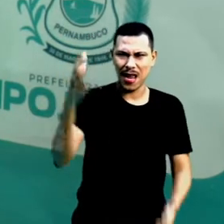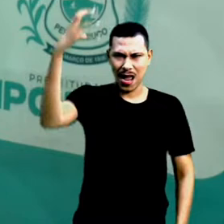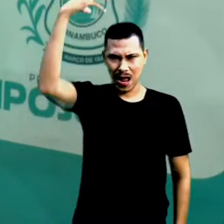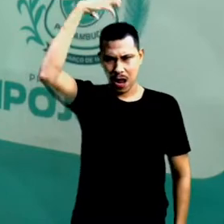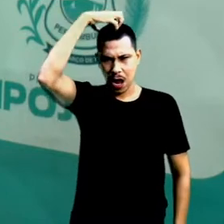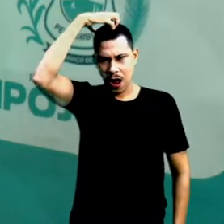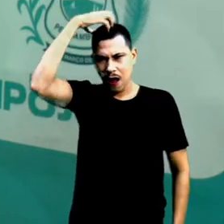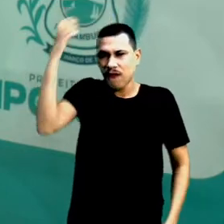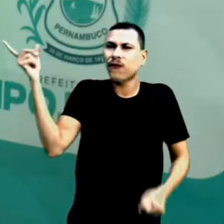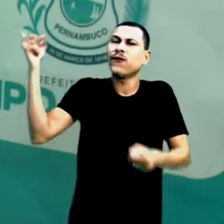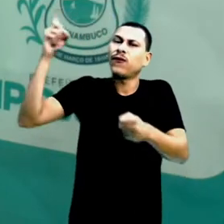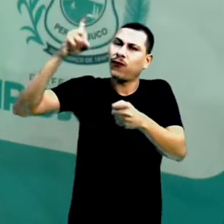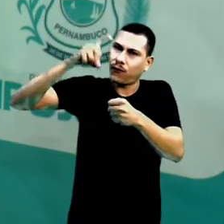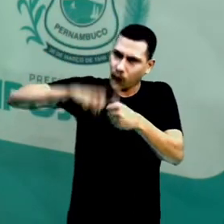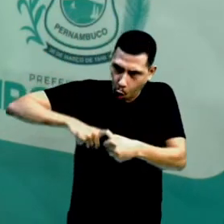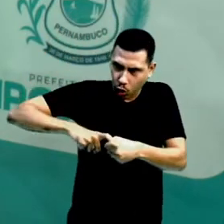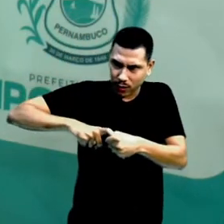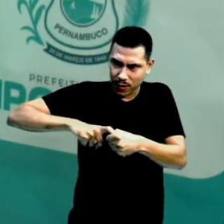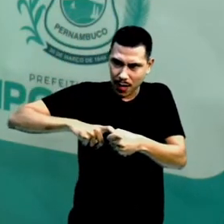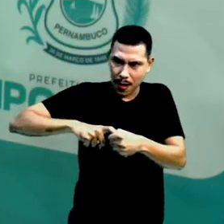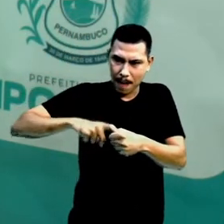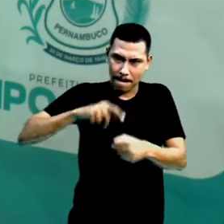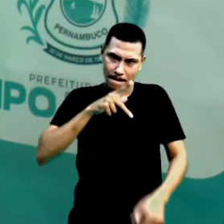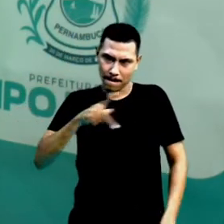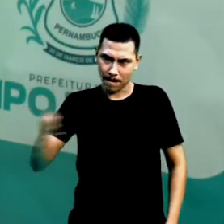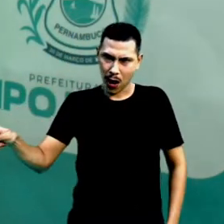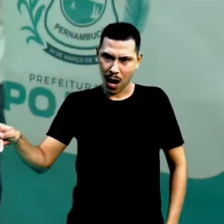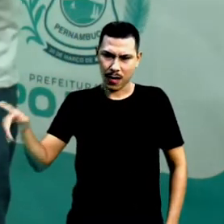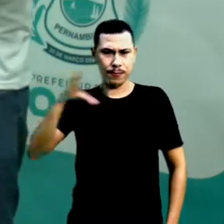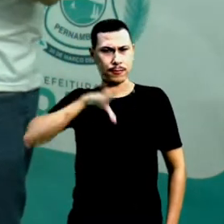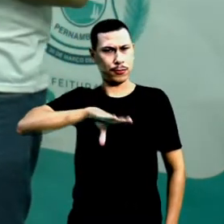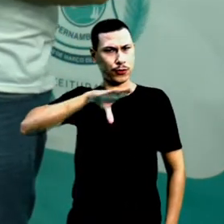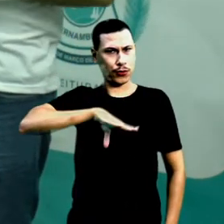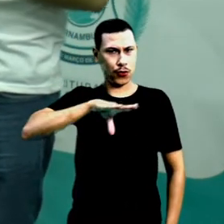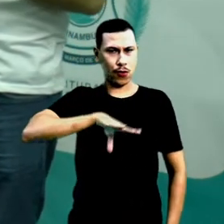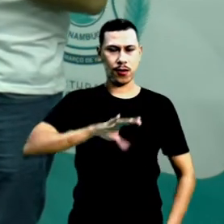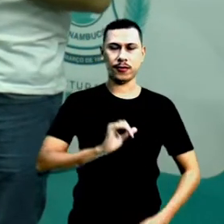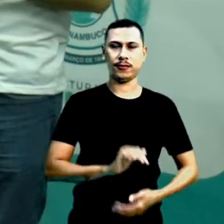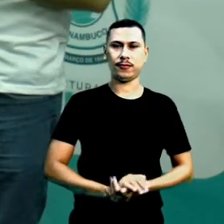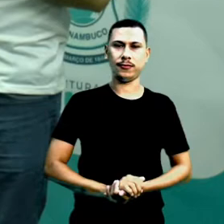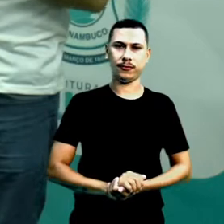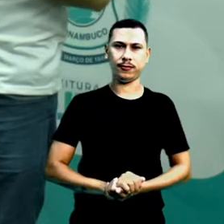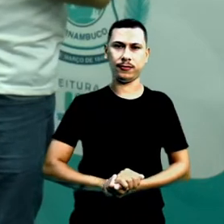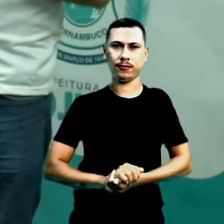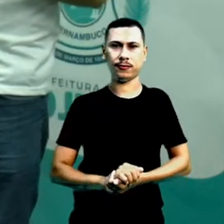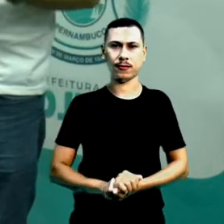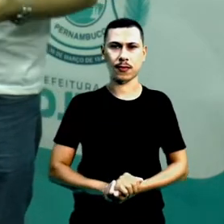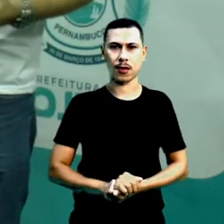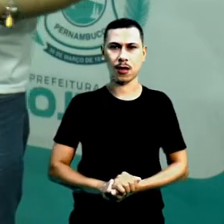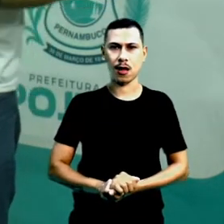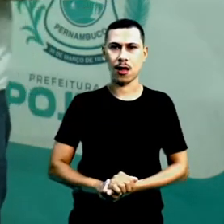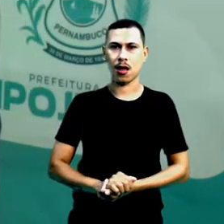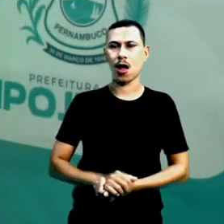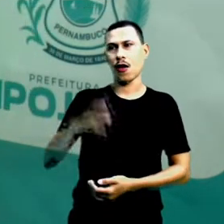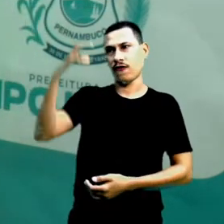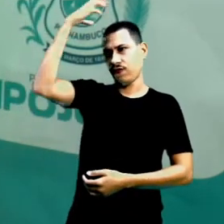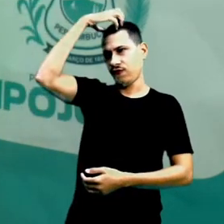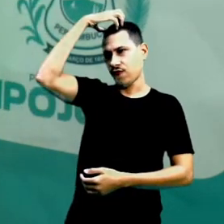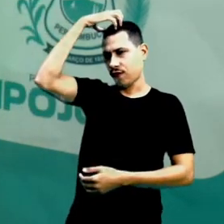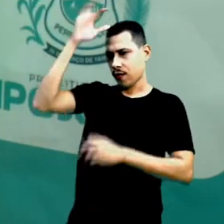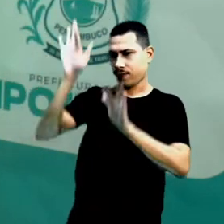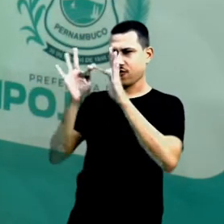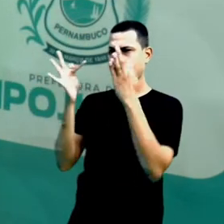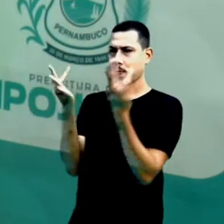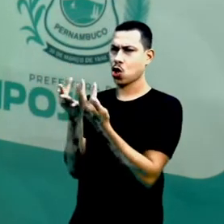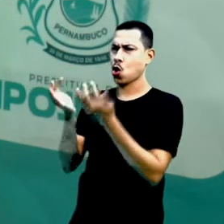para Portugal, que a família real deixe o Brasil e volte para Portugal. Obedecendo essas exigências,